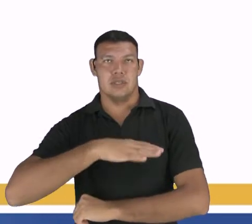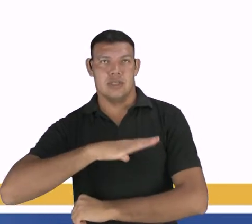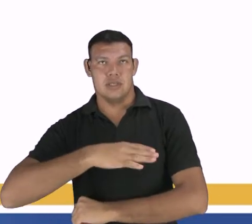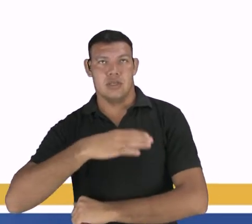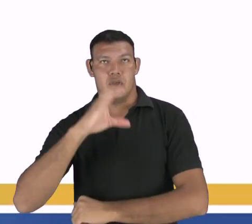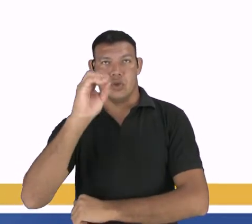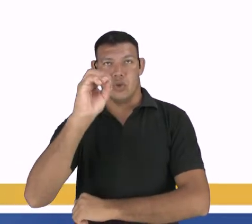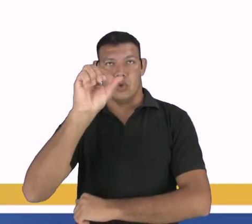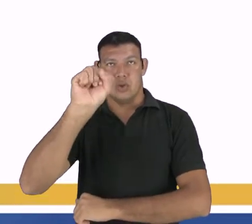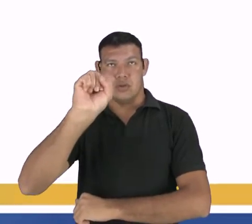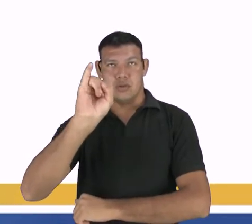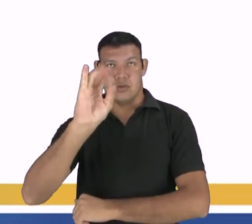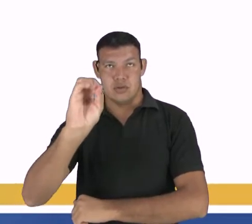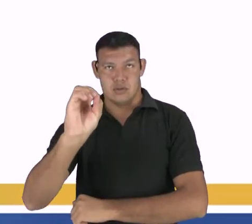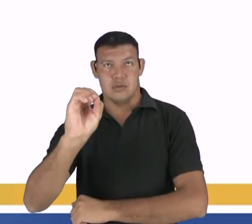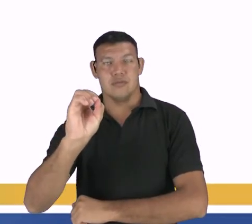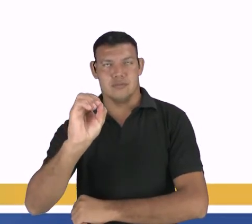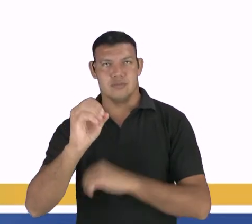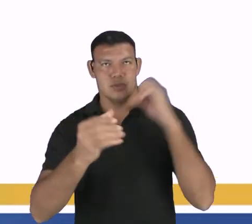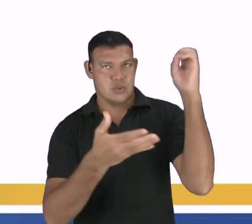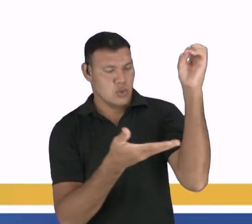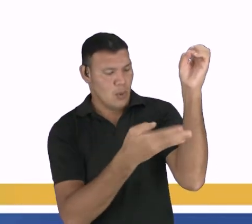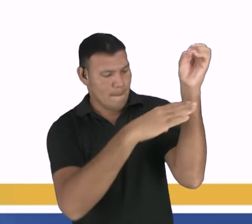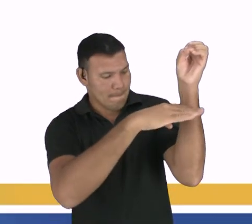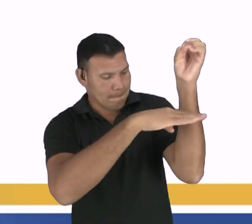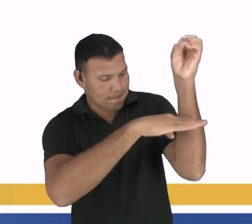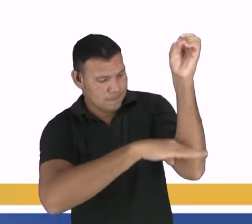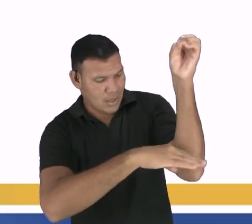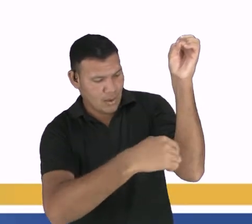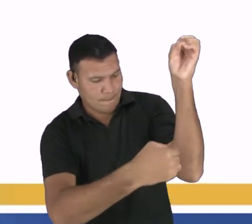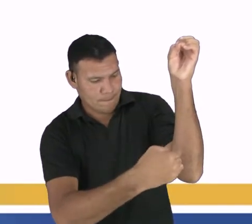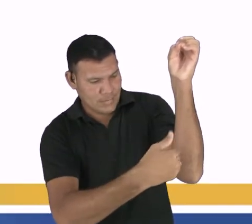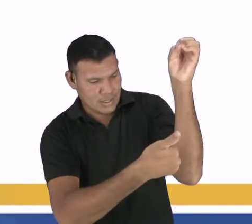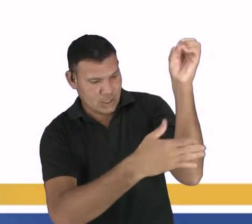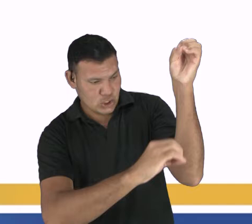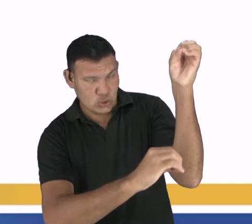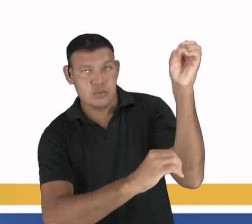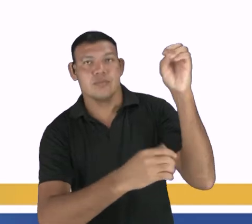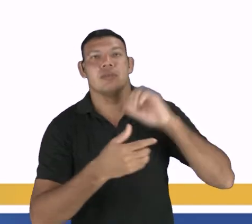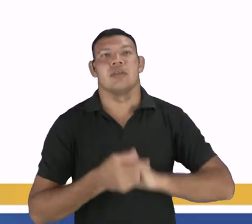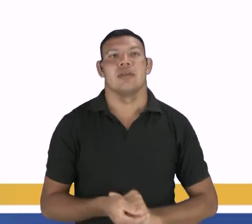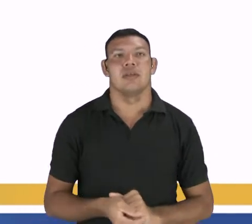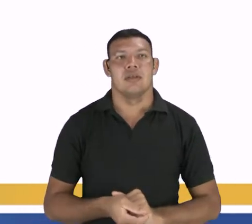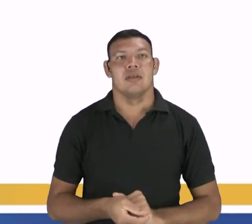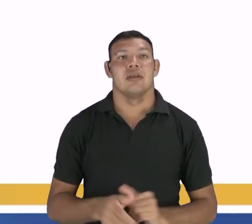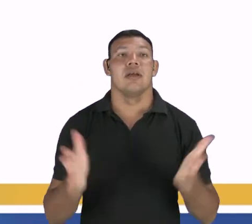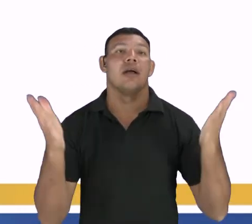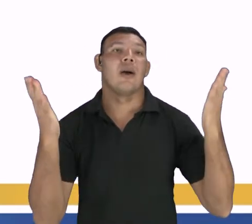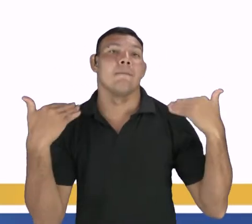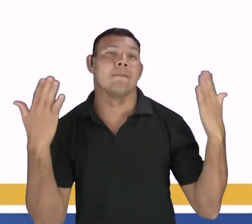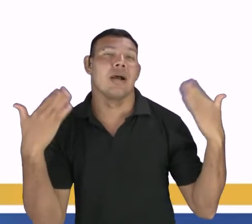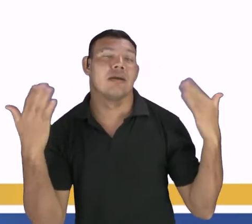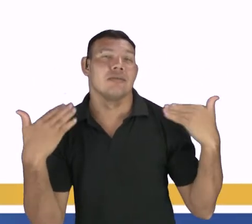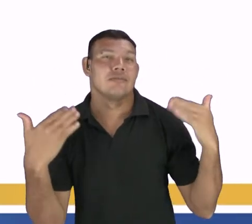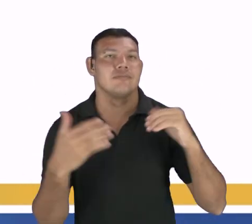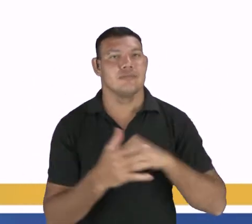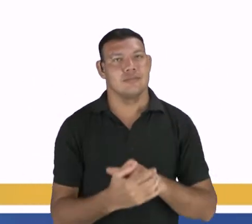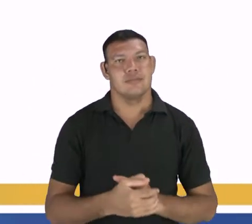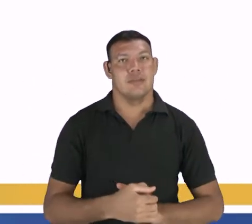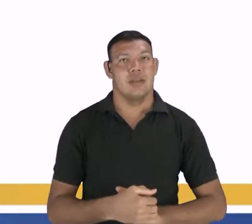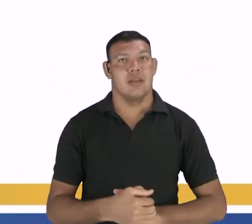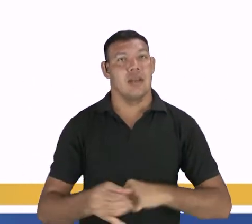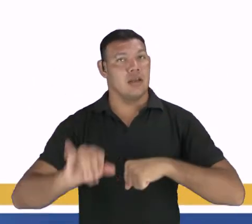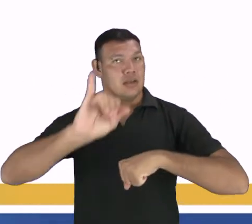acertou. Letra B, qual capital fez mais calor? Então, observe que a capital que fez mais calor foi o Rio de Janeiro,